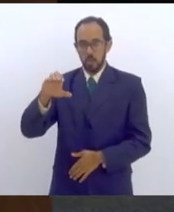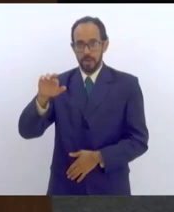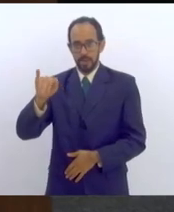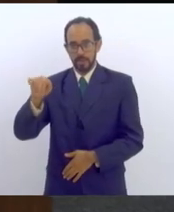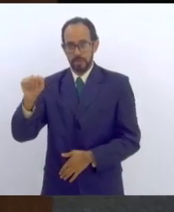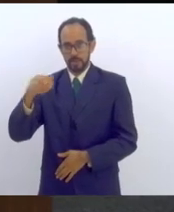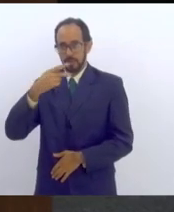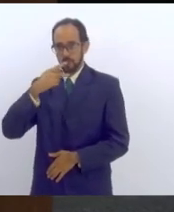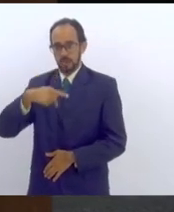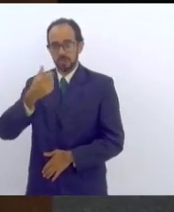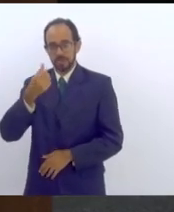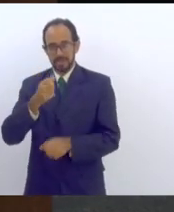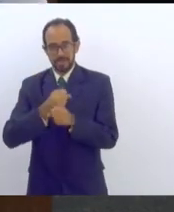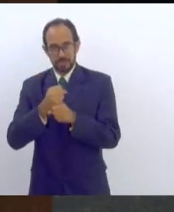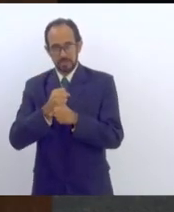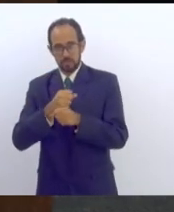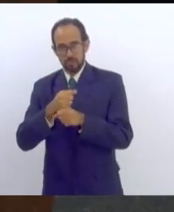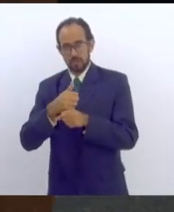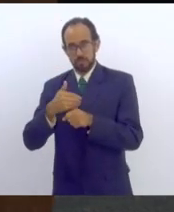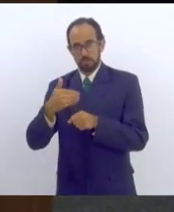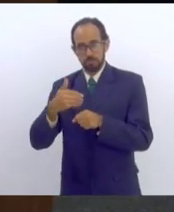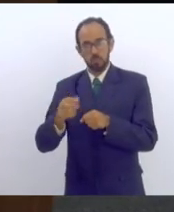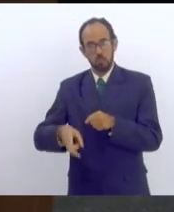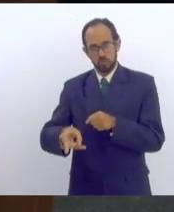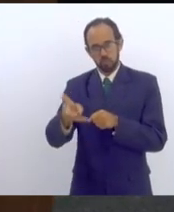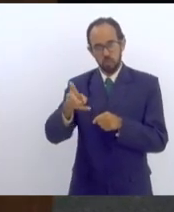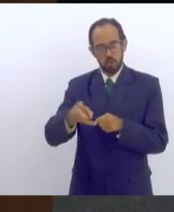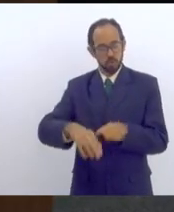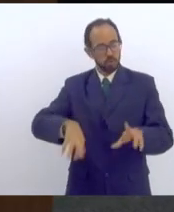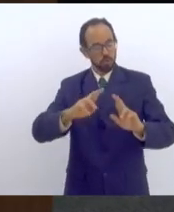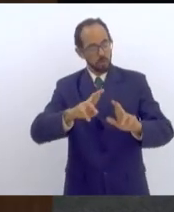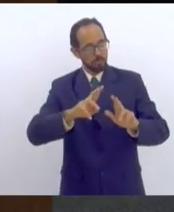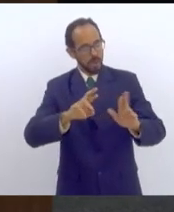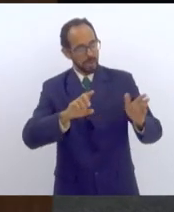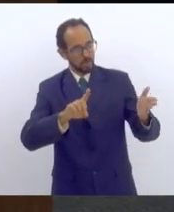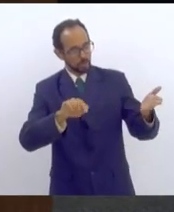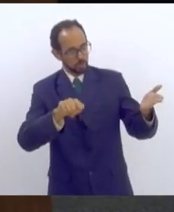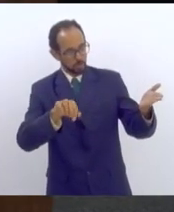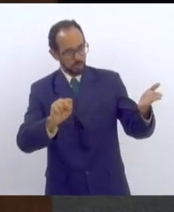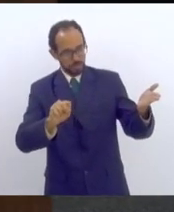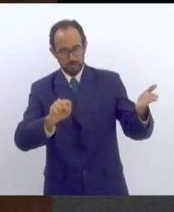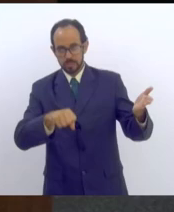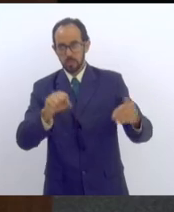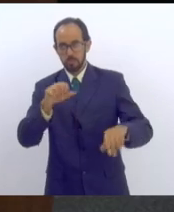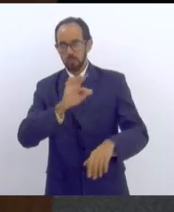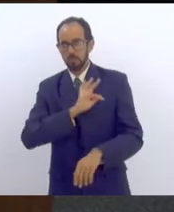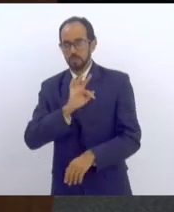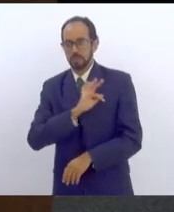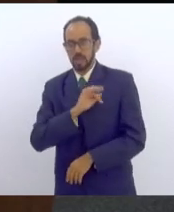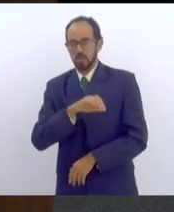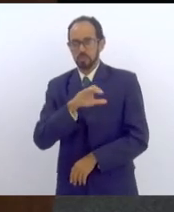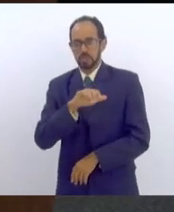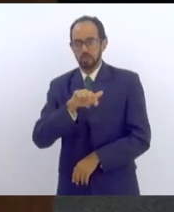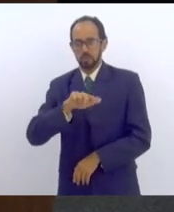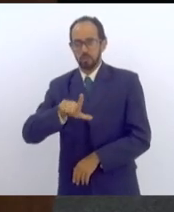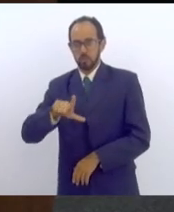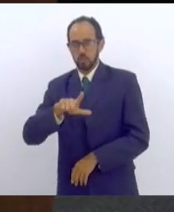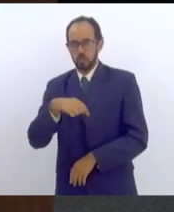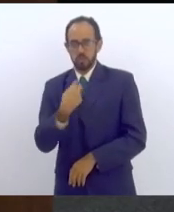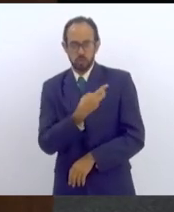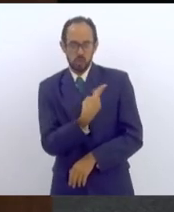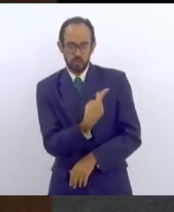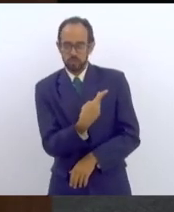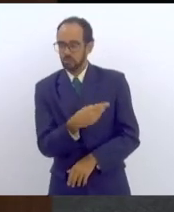passaram, eu espero que ao seu lado, deputado Douglas Ruas, como policial civil e também como deputado, a gente possa,